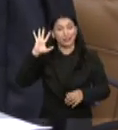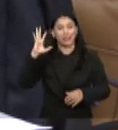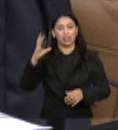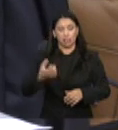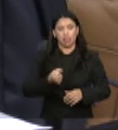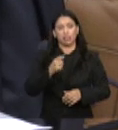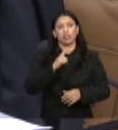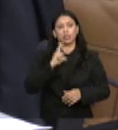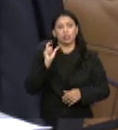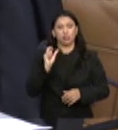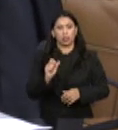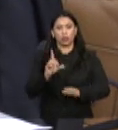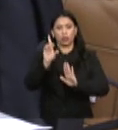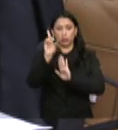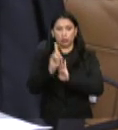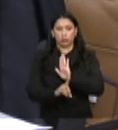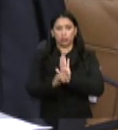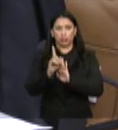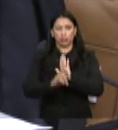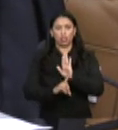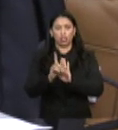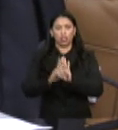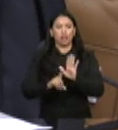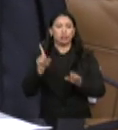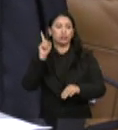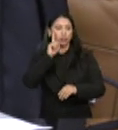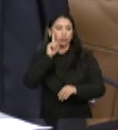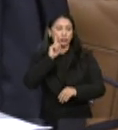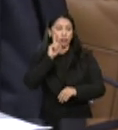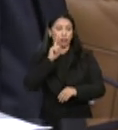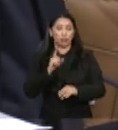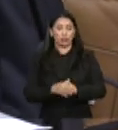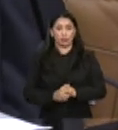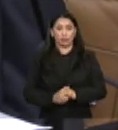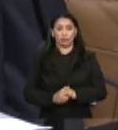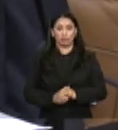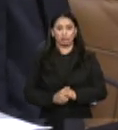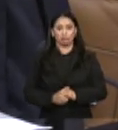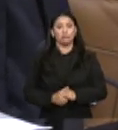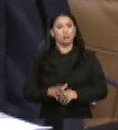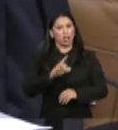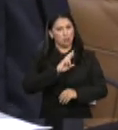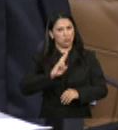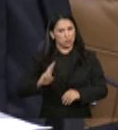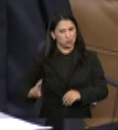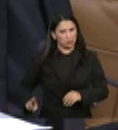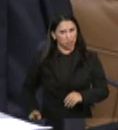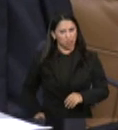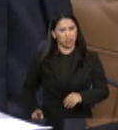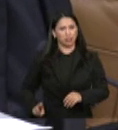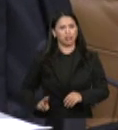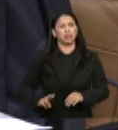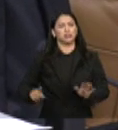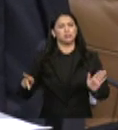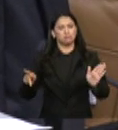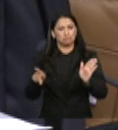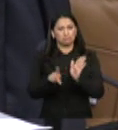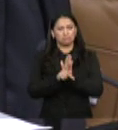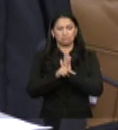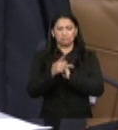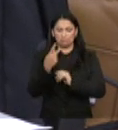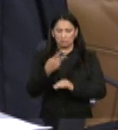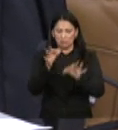conformavam o direito norte-americano Republicano convicto consiste em figura de